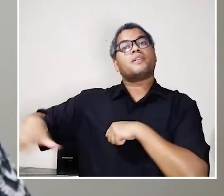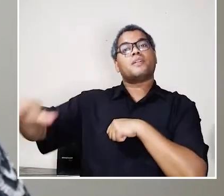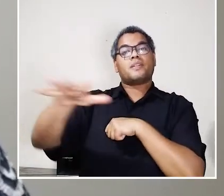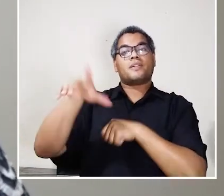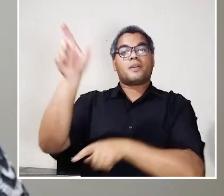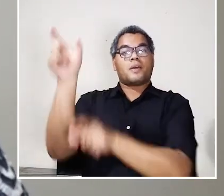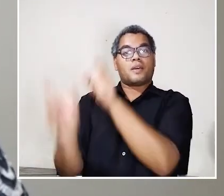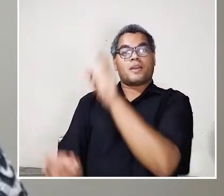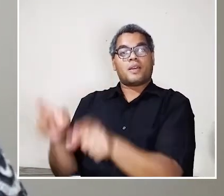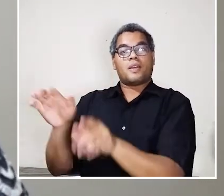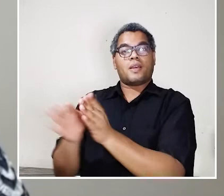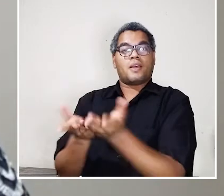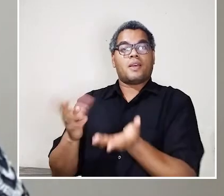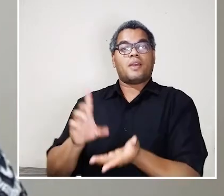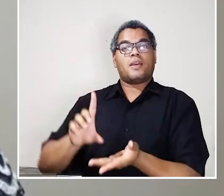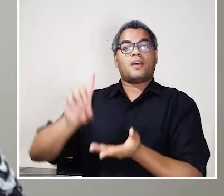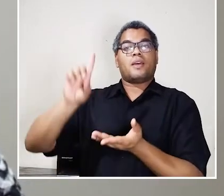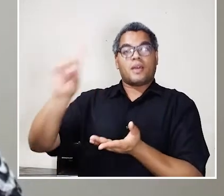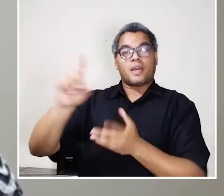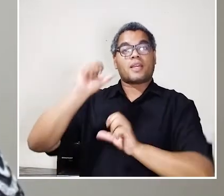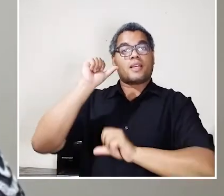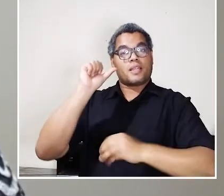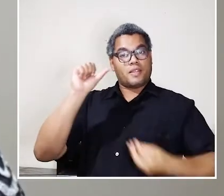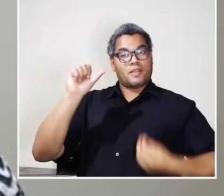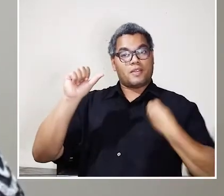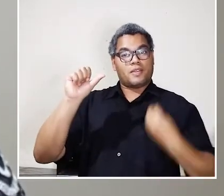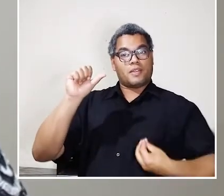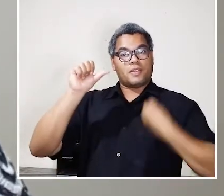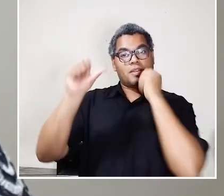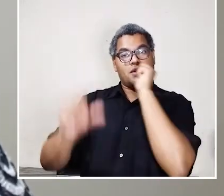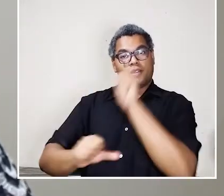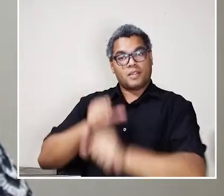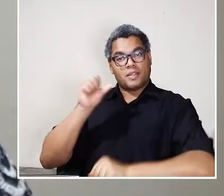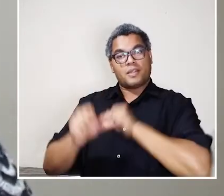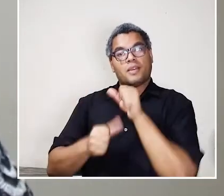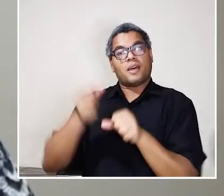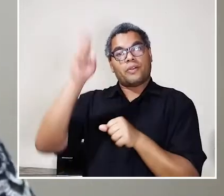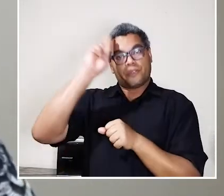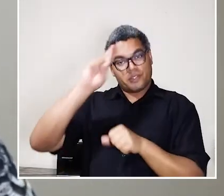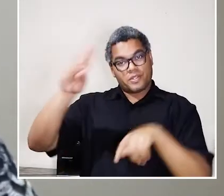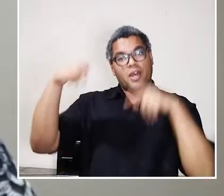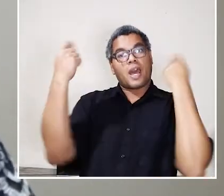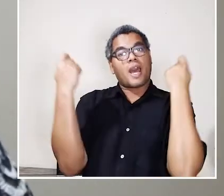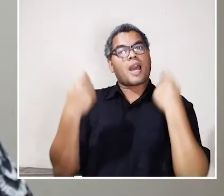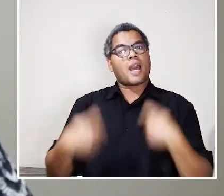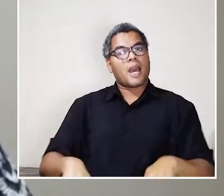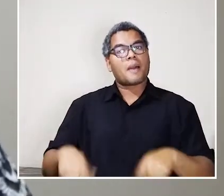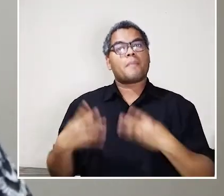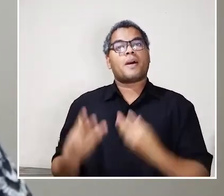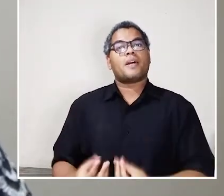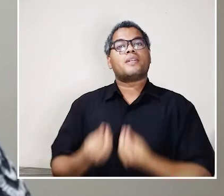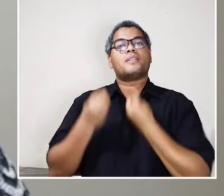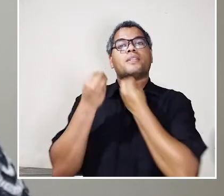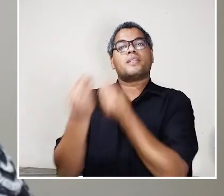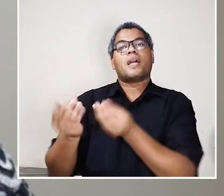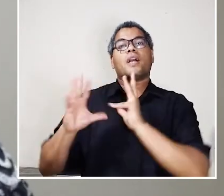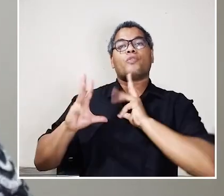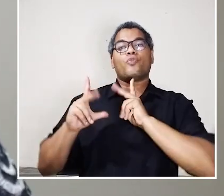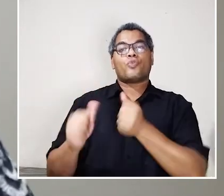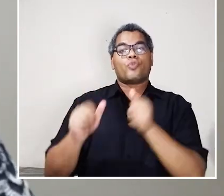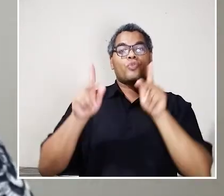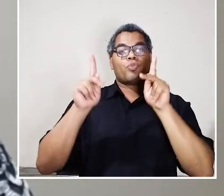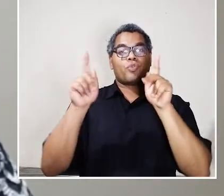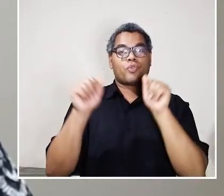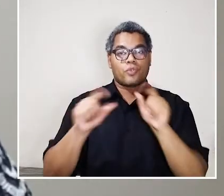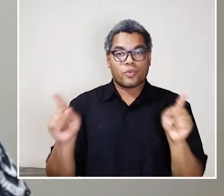com elas a palavra que restaura vidas. O Senhor que é capaz de lhes dar